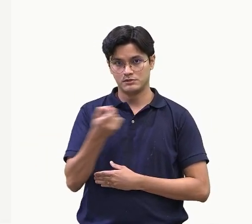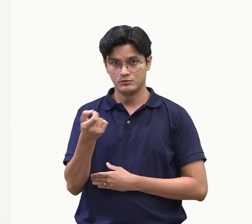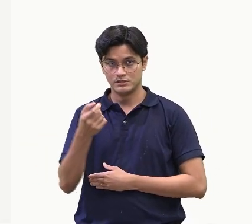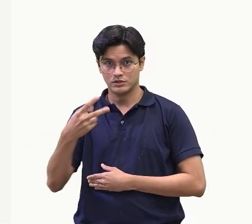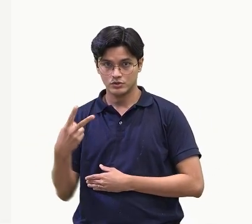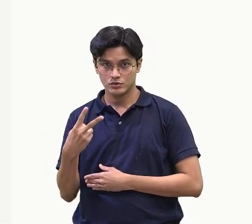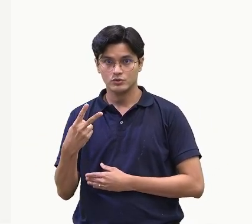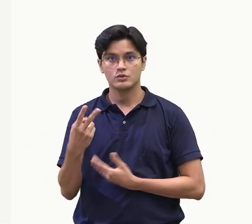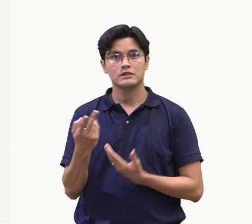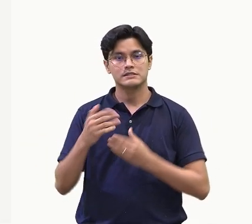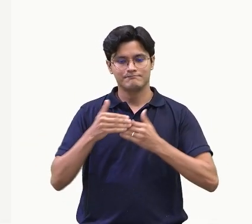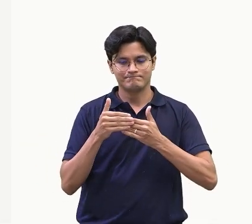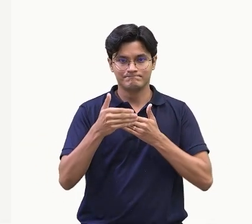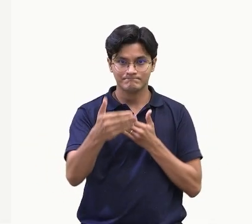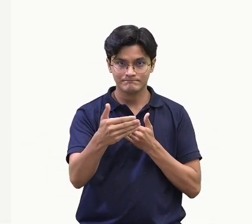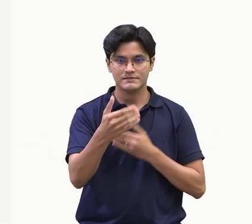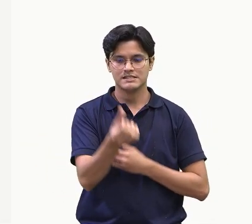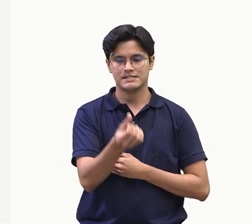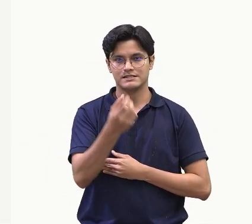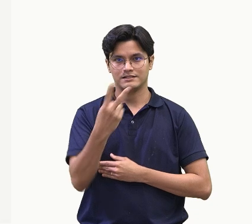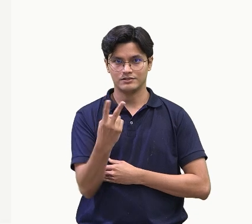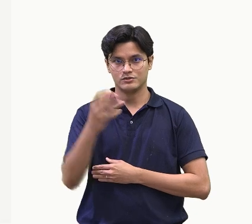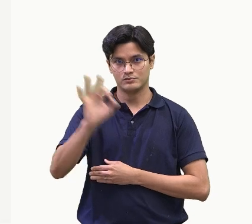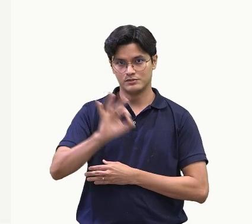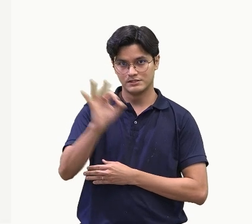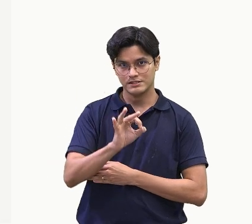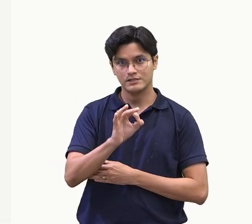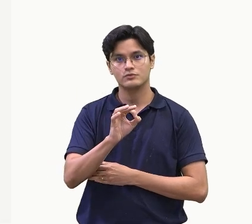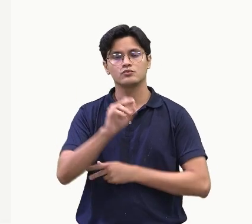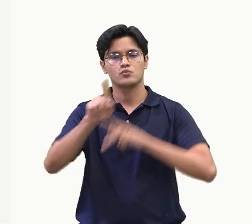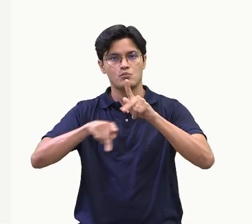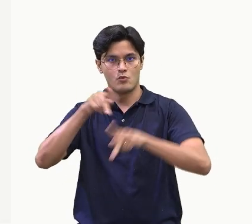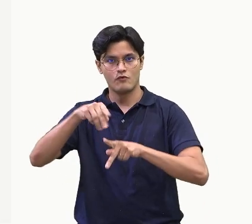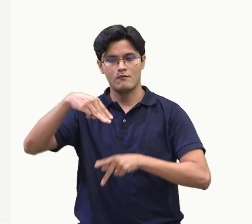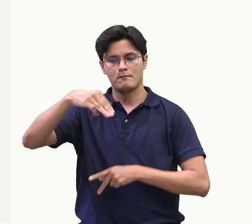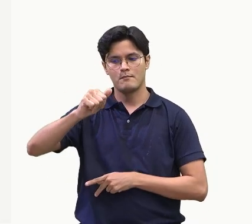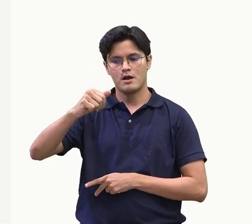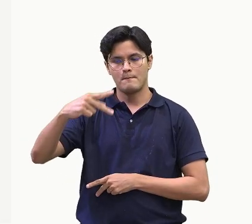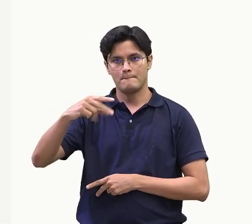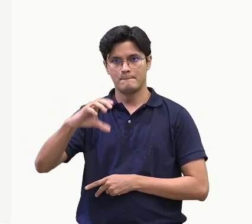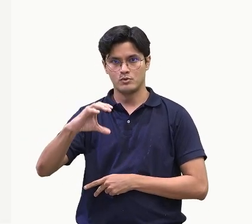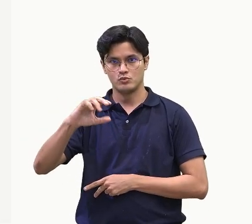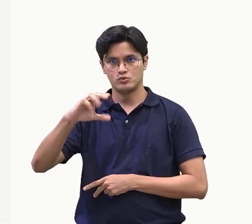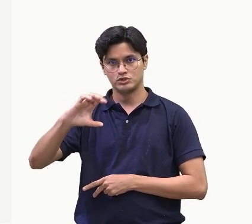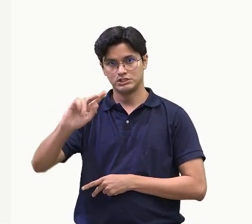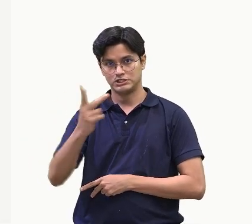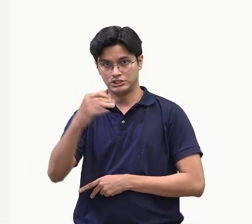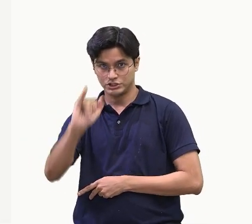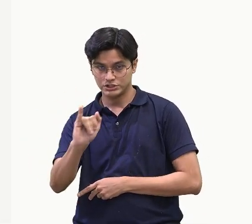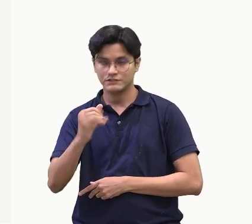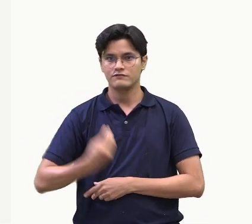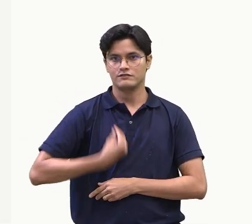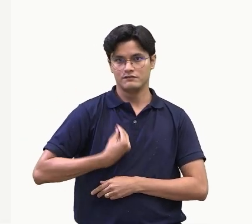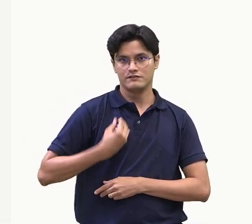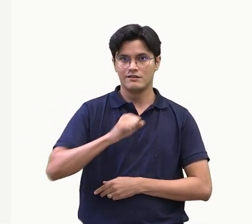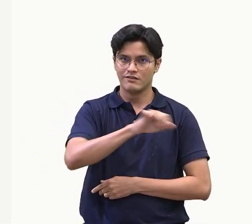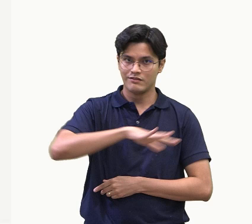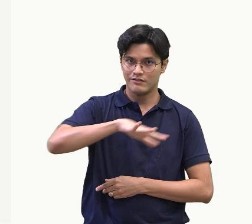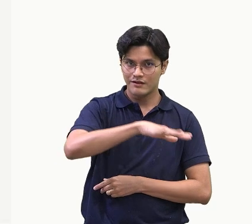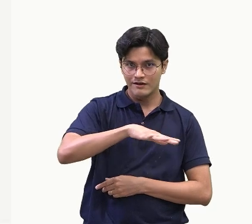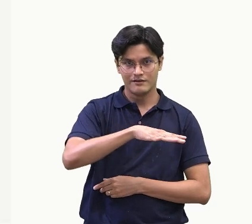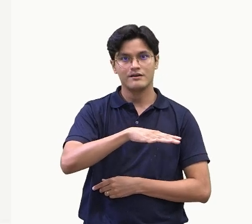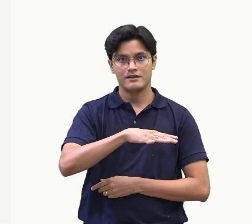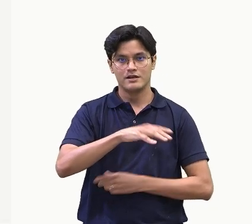dos Mapuche acabam vivendo em áreas urbanas. Se destaca a região metropolitana de Santiago, com